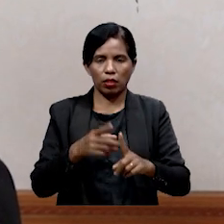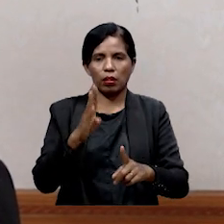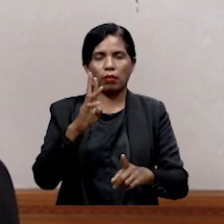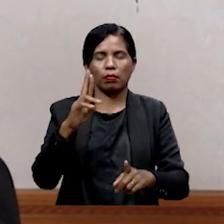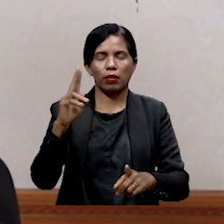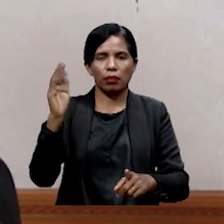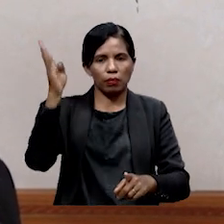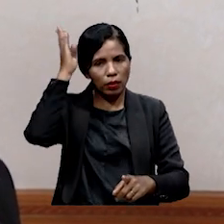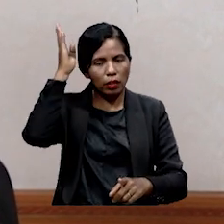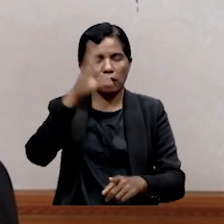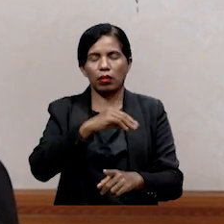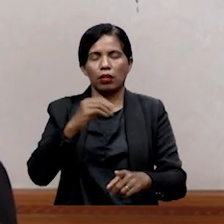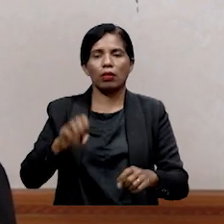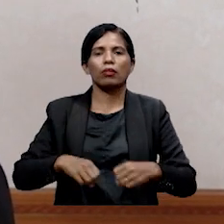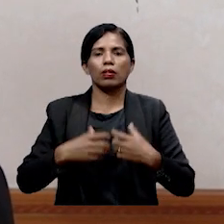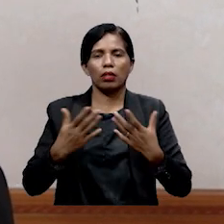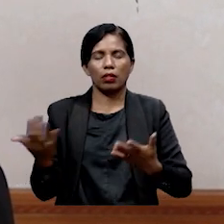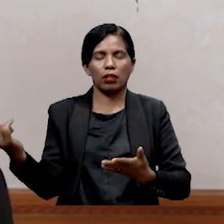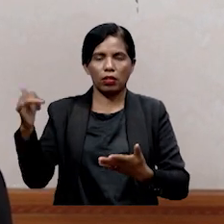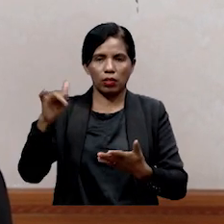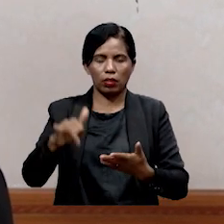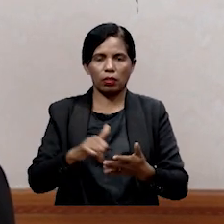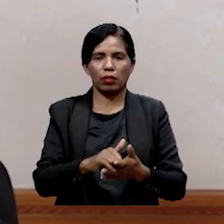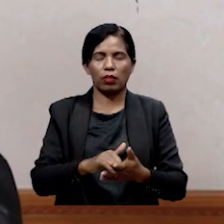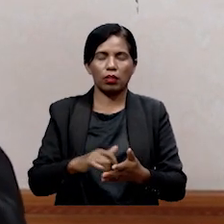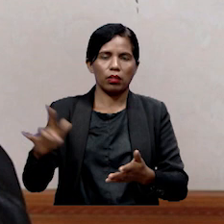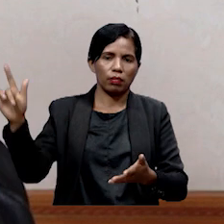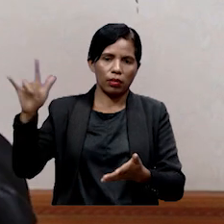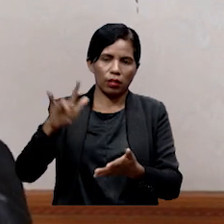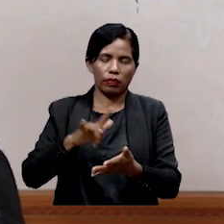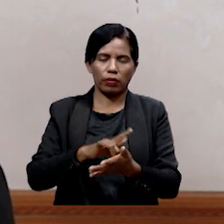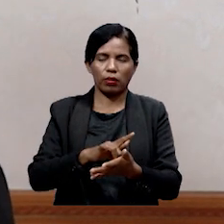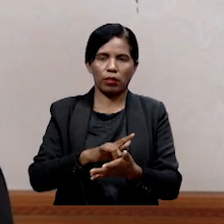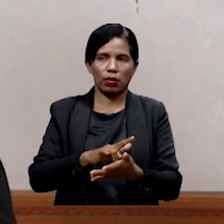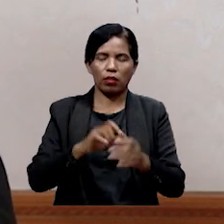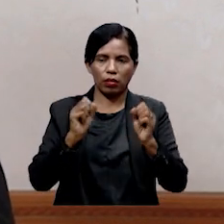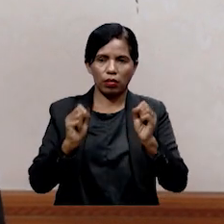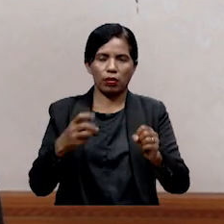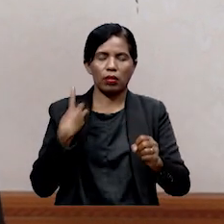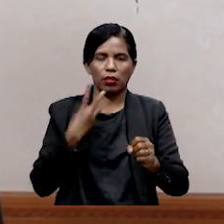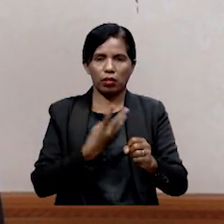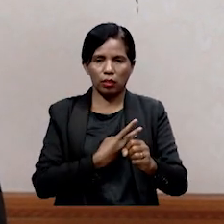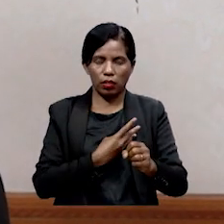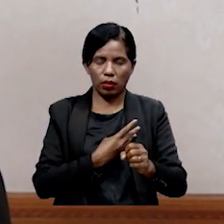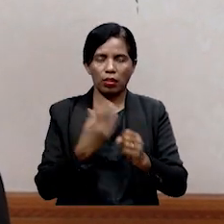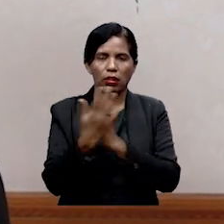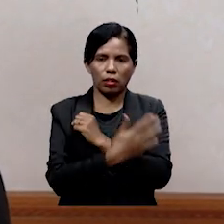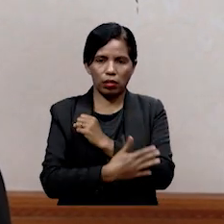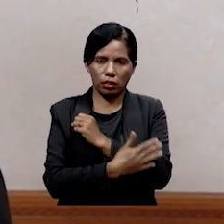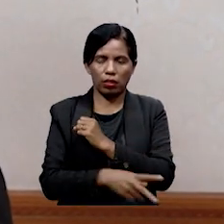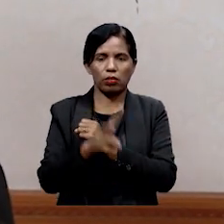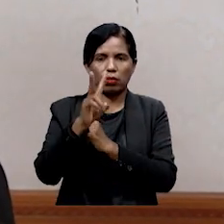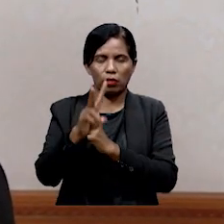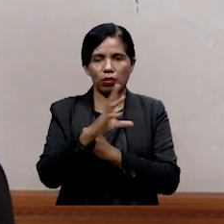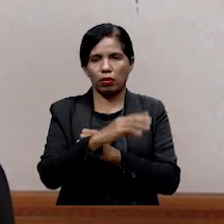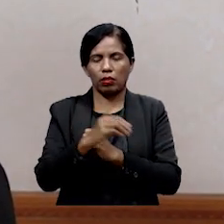esama ka bele designa sirania National Airlines Rumah para asegura konektividade entre Rairua, Brunei